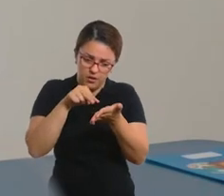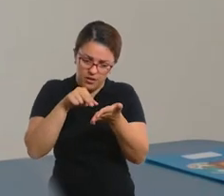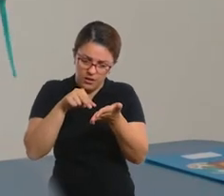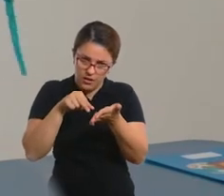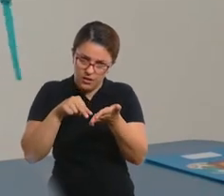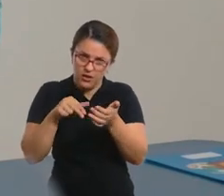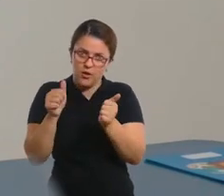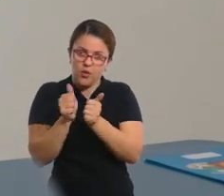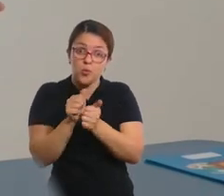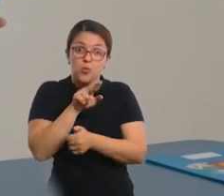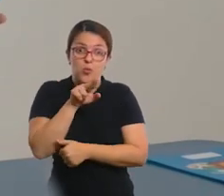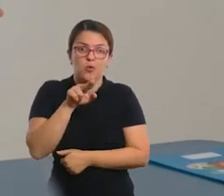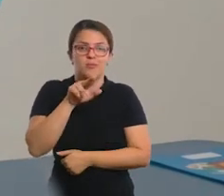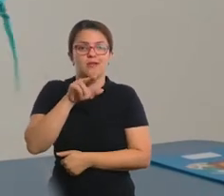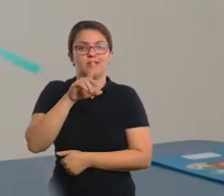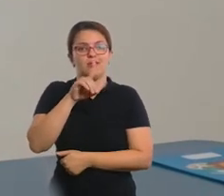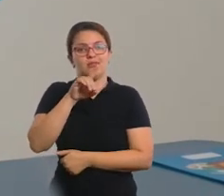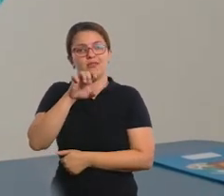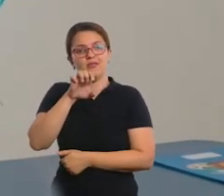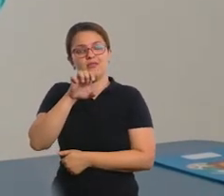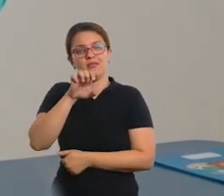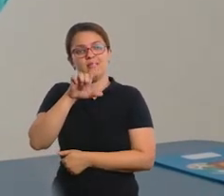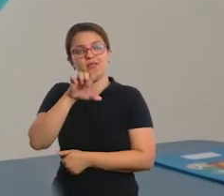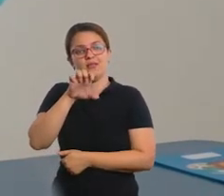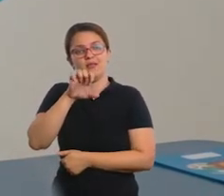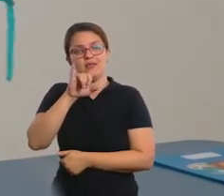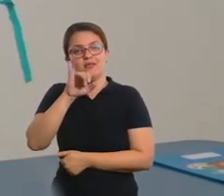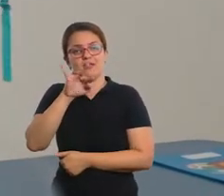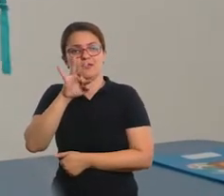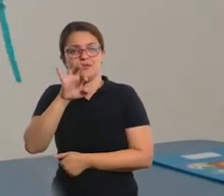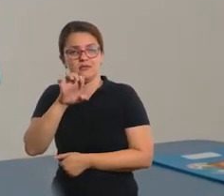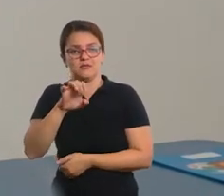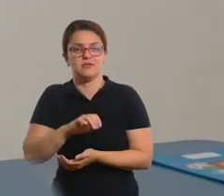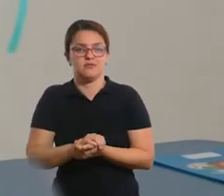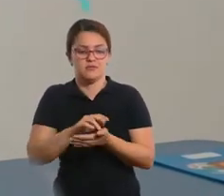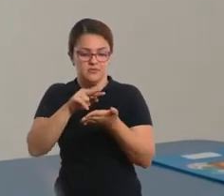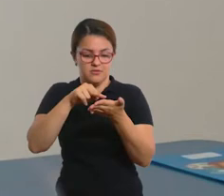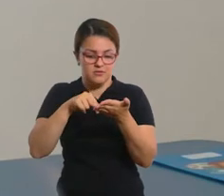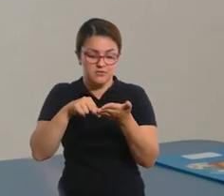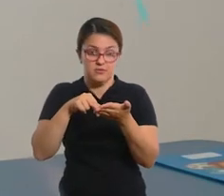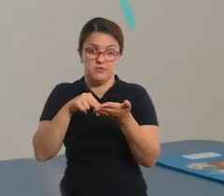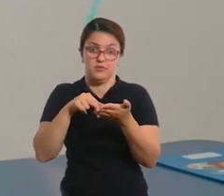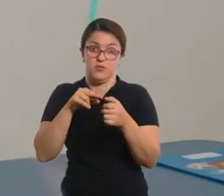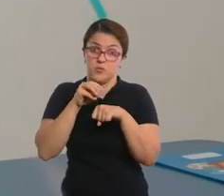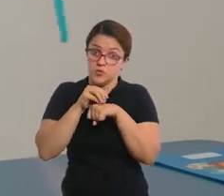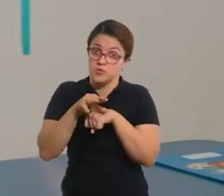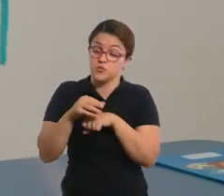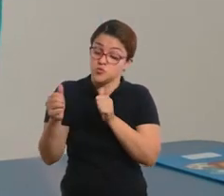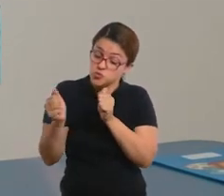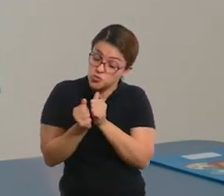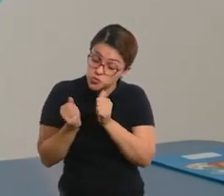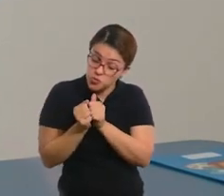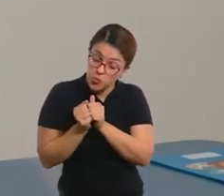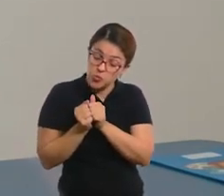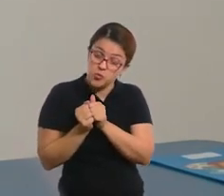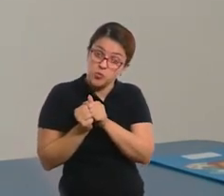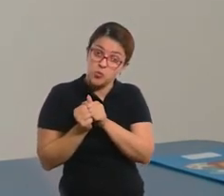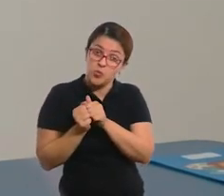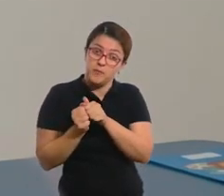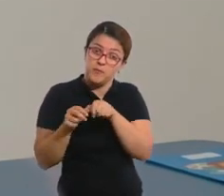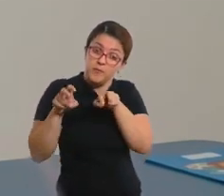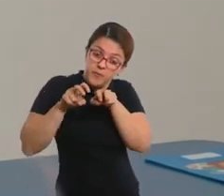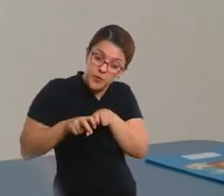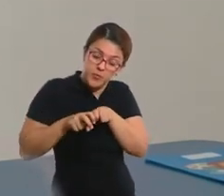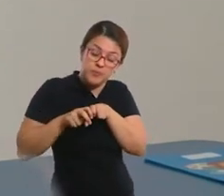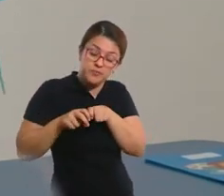gente chama isso de leitura de leite. Num segundo momento, eu sugiro que você leia com a criança.